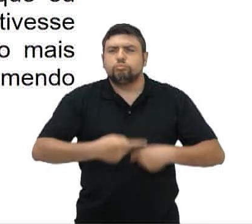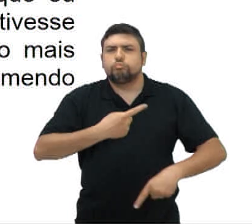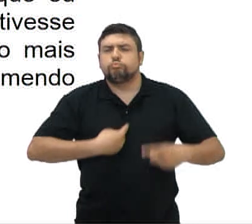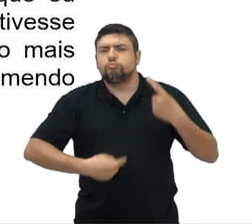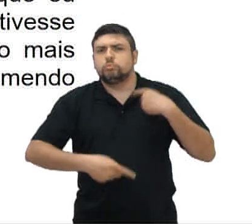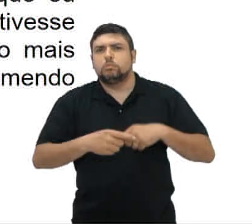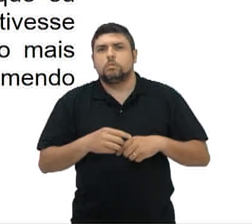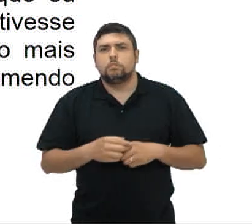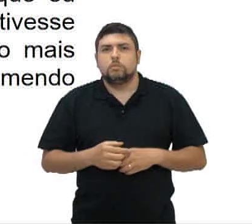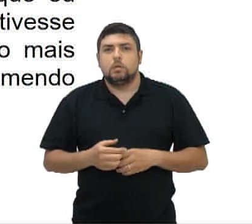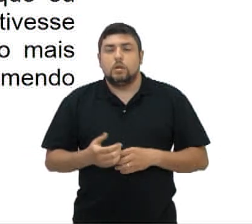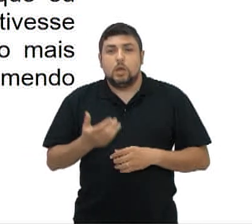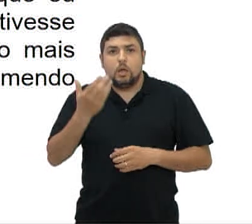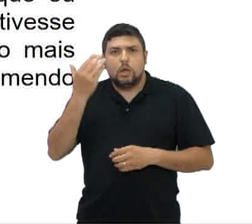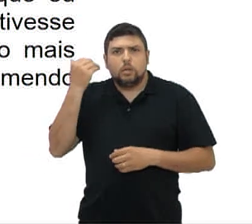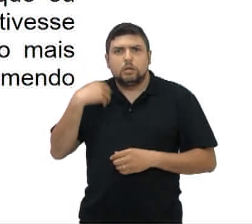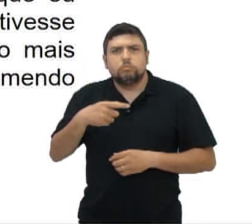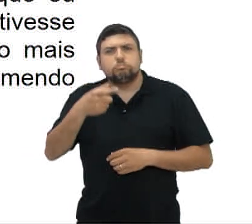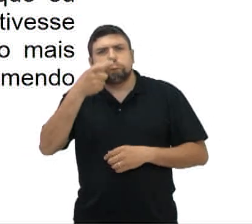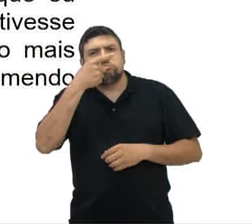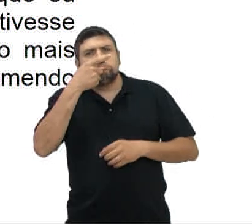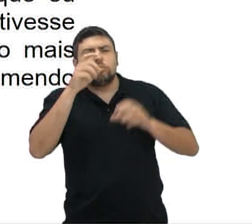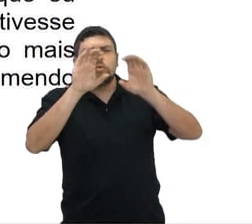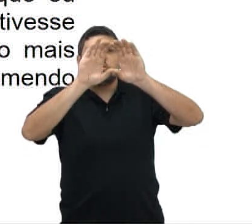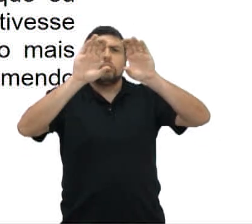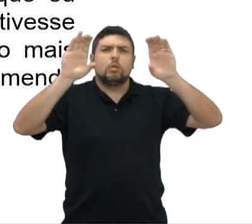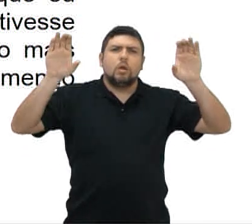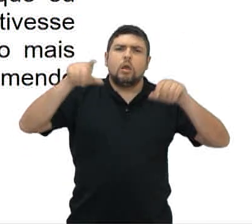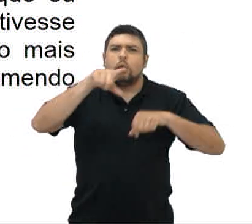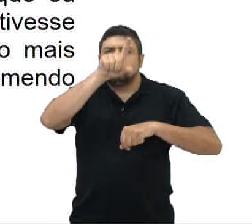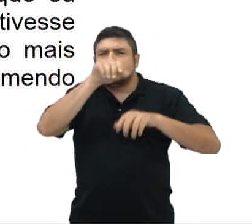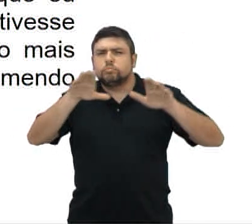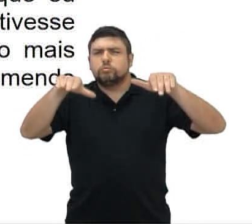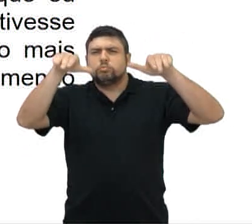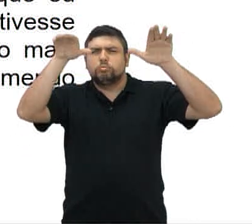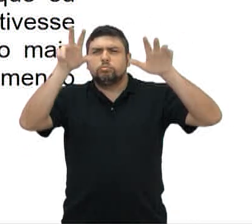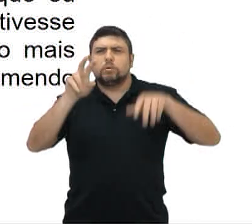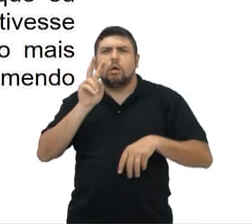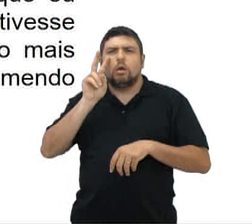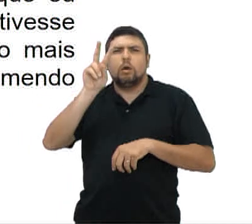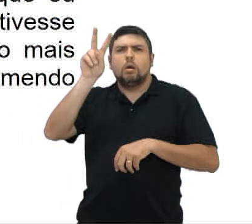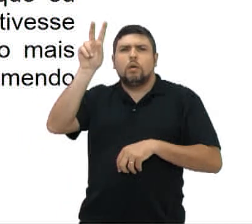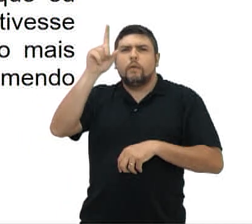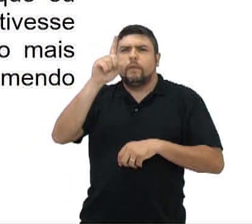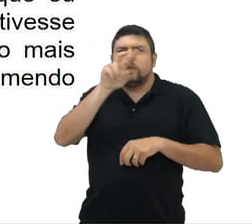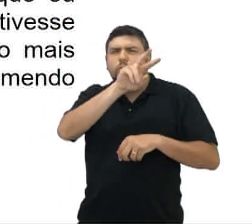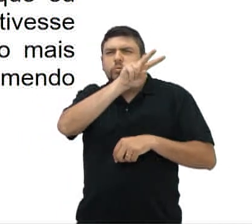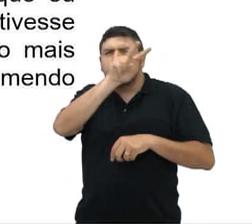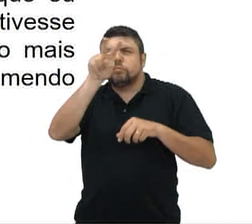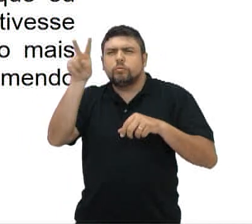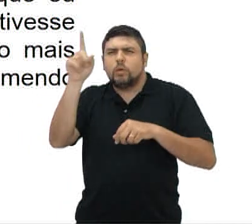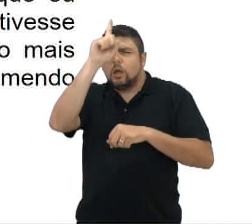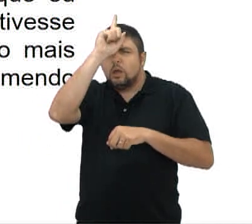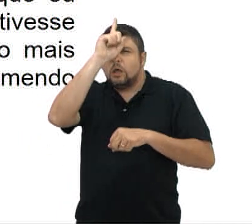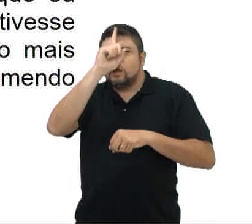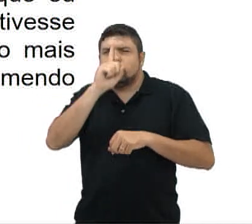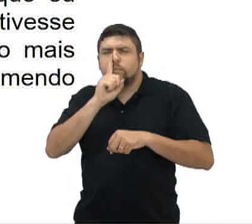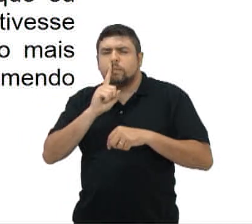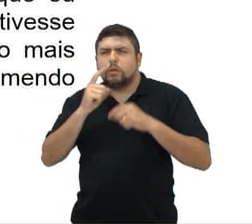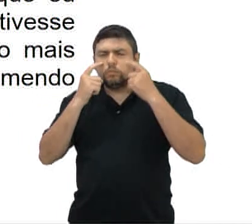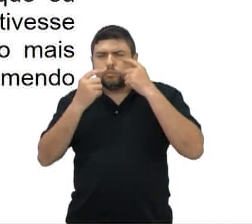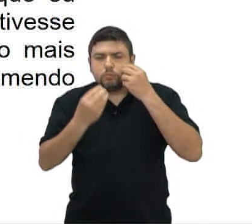comer via o céu, as árvores, as aves, tudo amarelo. Depois que comi, tudo normalizou-se